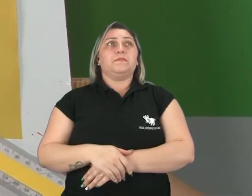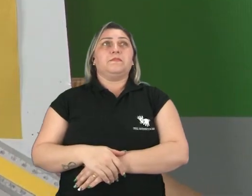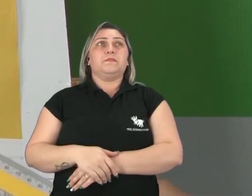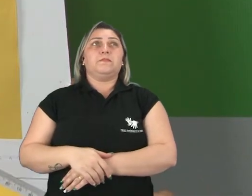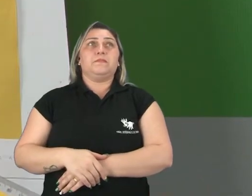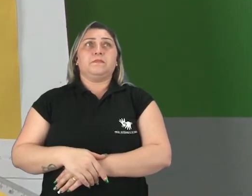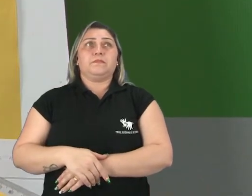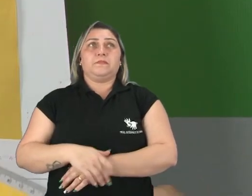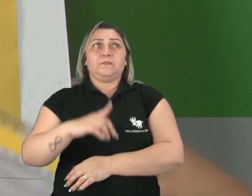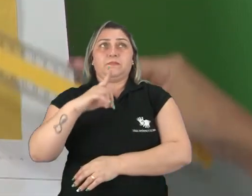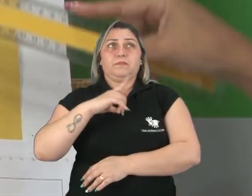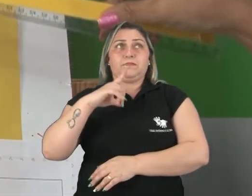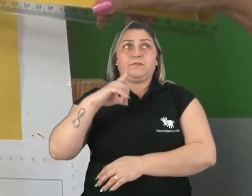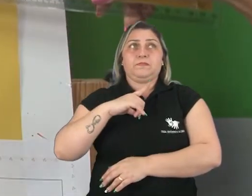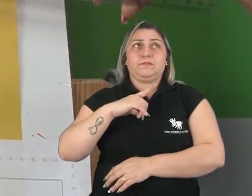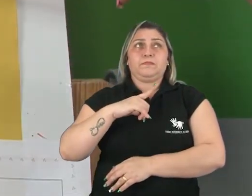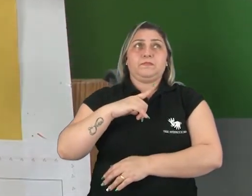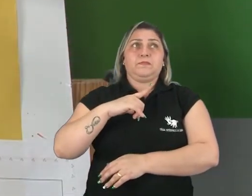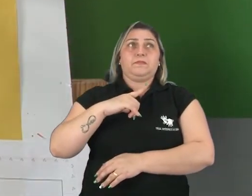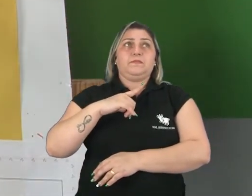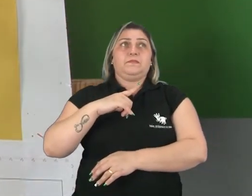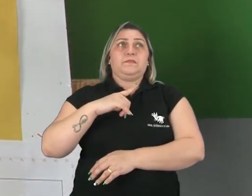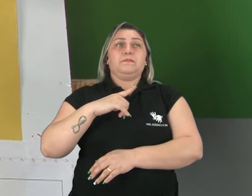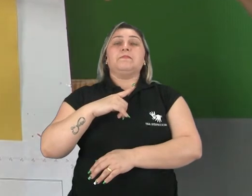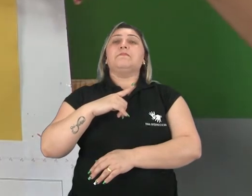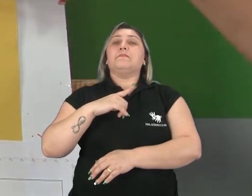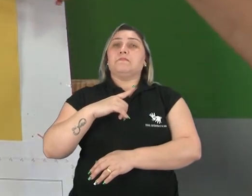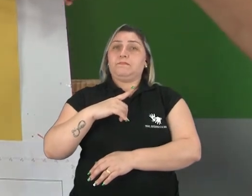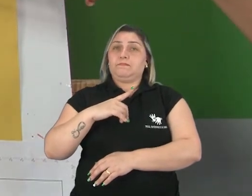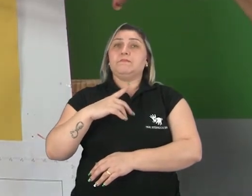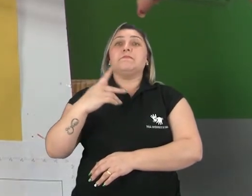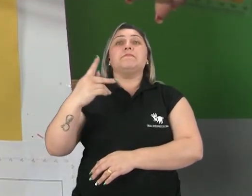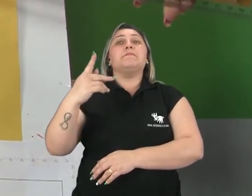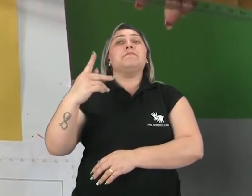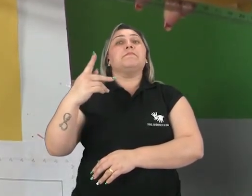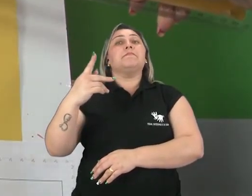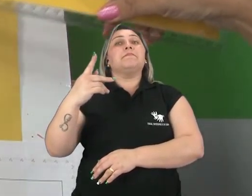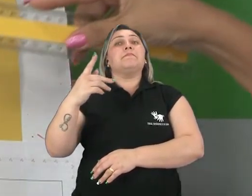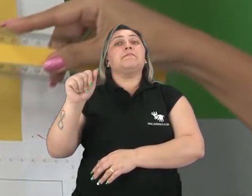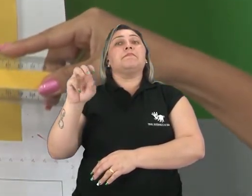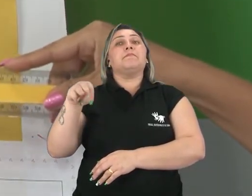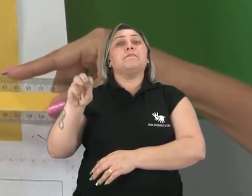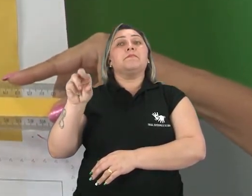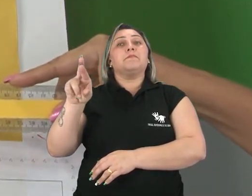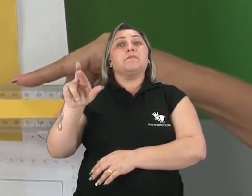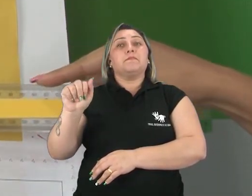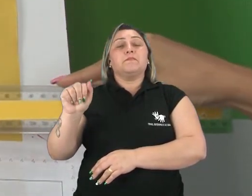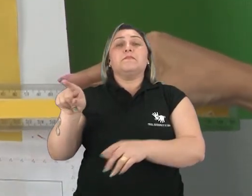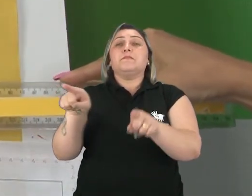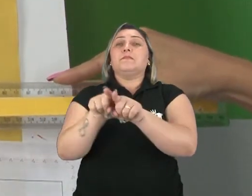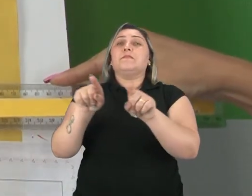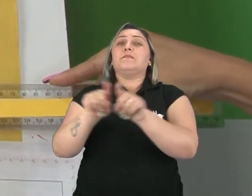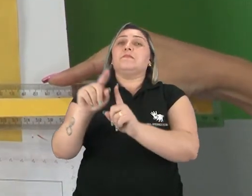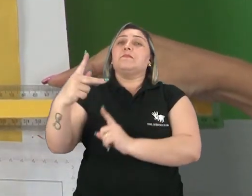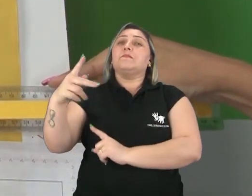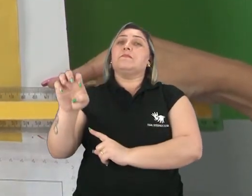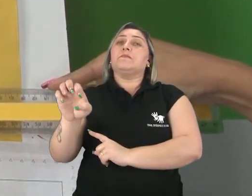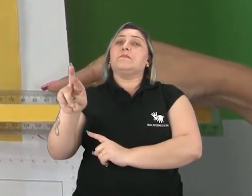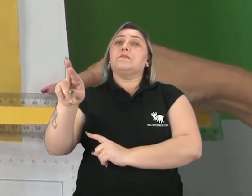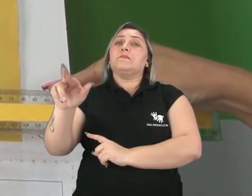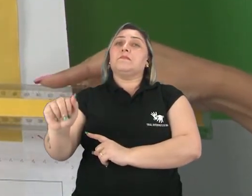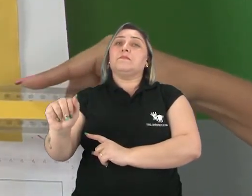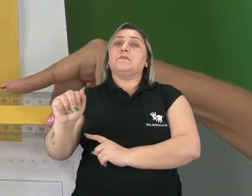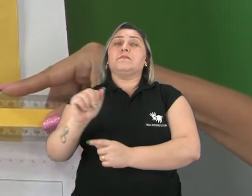a será que temos sim Então temos aqui orar na palavra Amora e também aqui